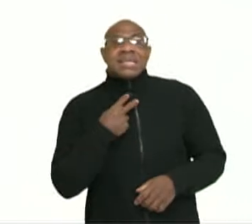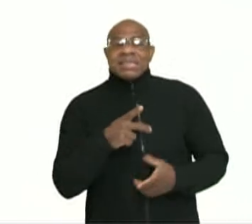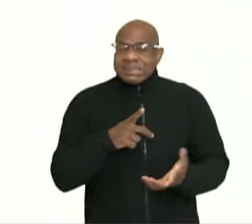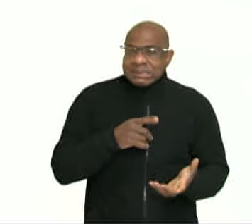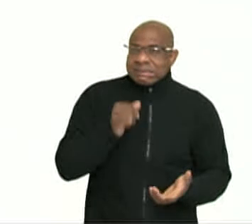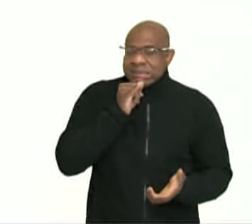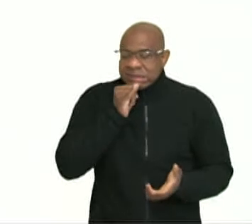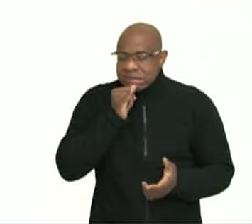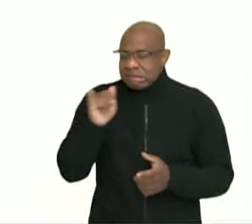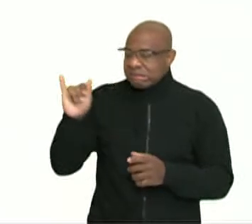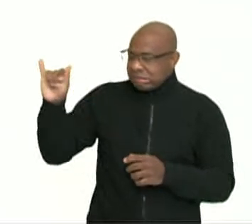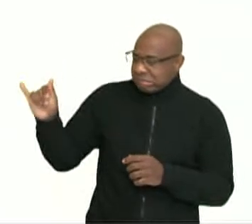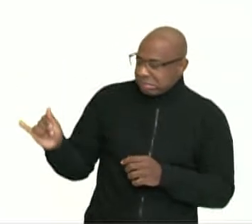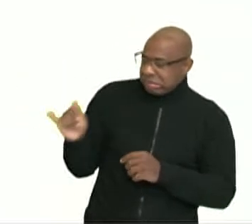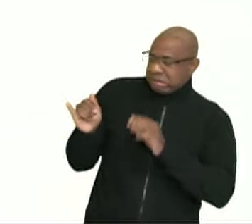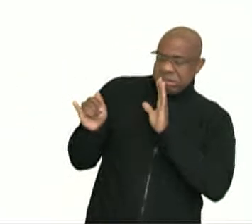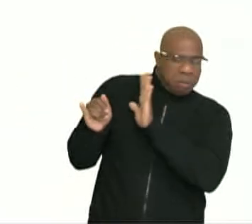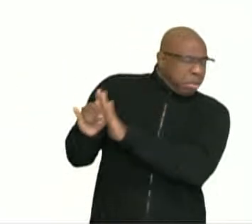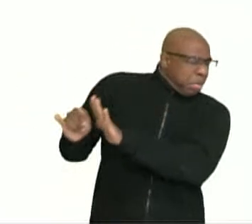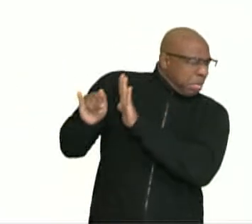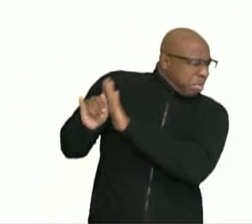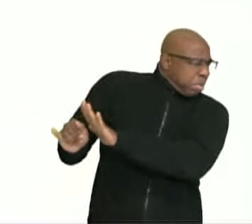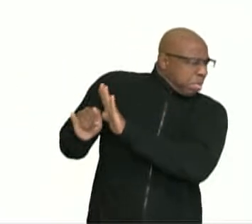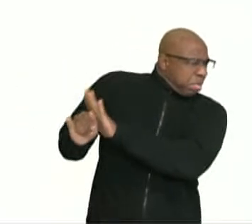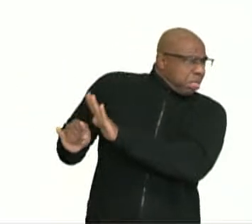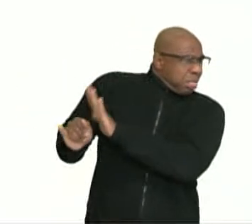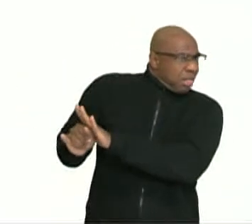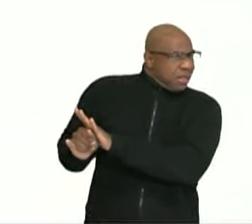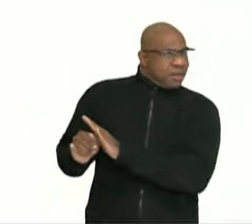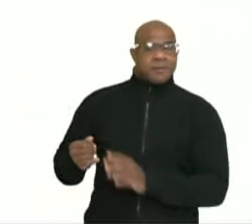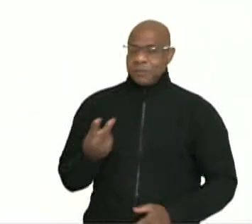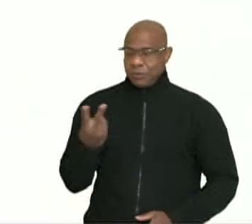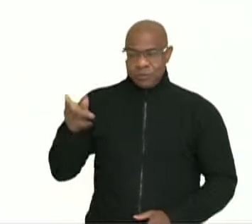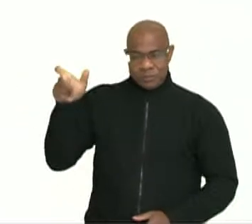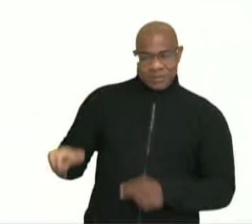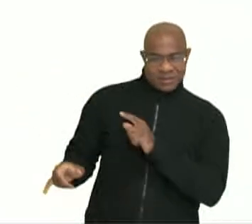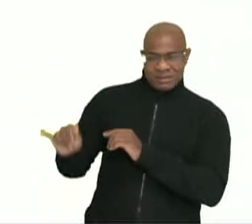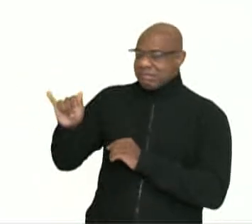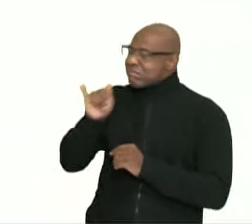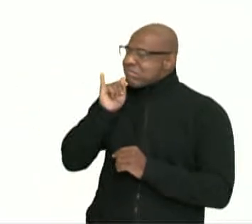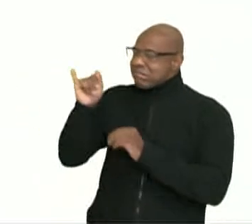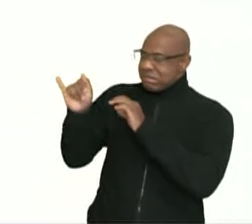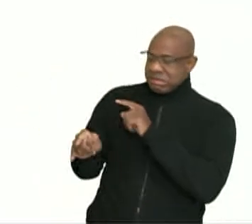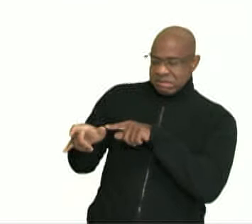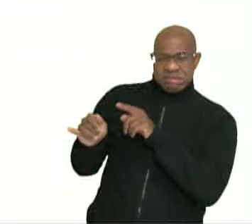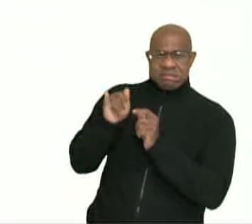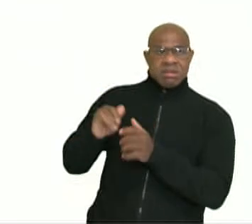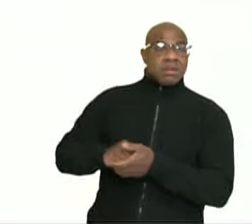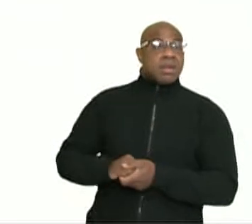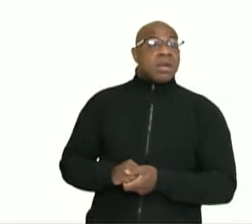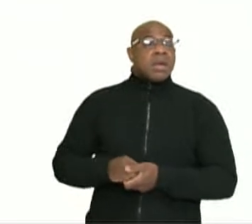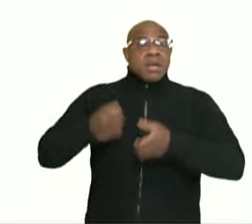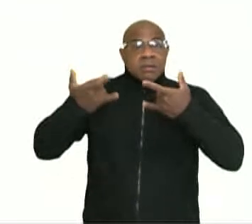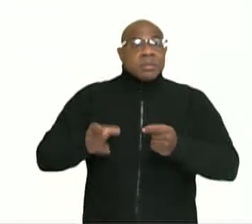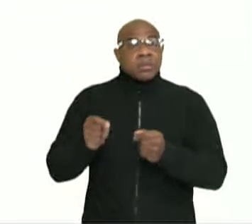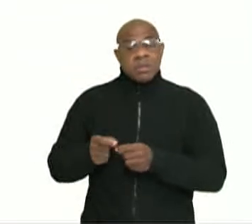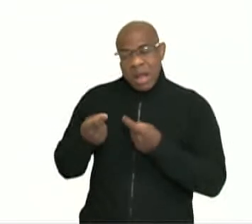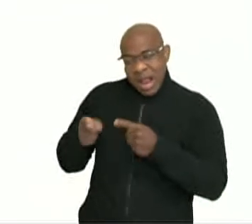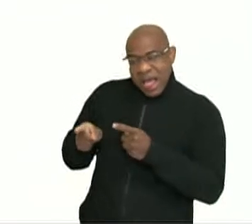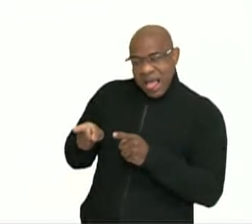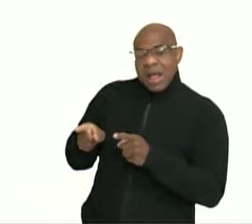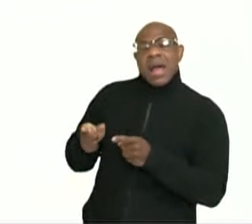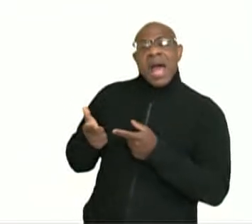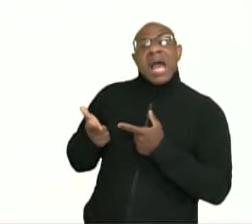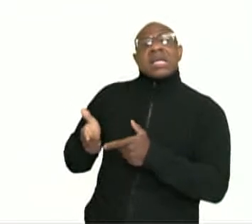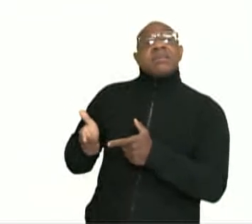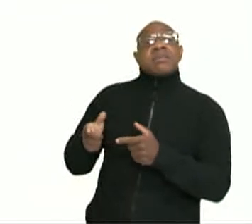a tristeza. A tristeza e a alegria são os dois personagens, né? A animação faz uma crítica ao mundo atual em que precisamos estar felizes o